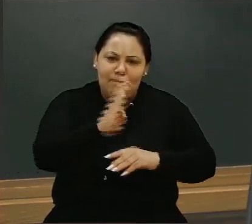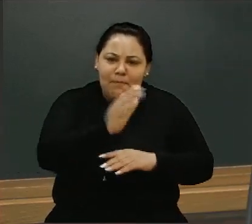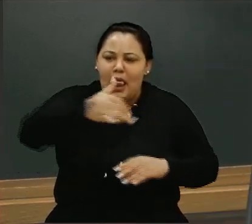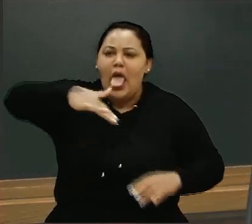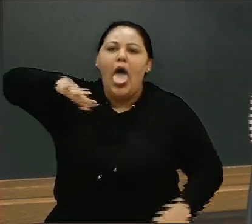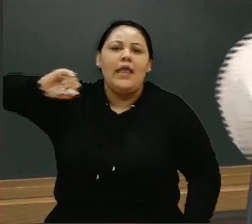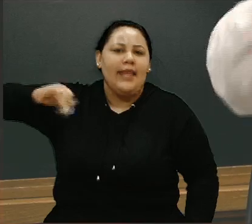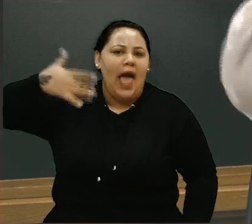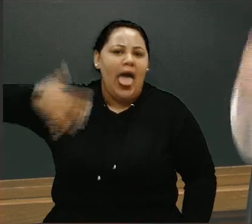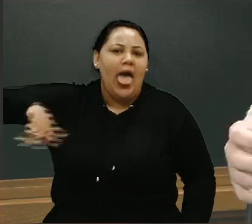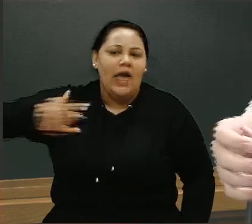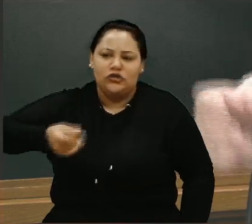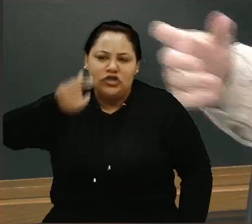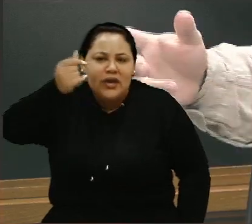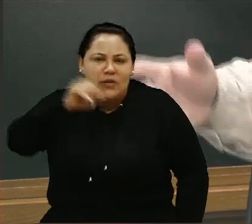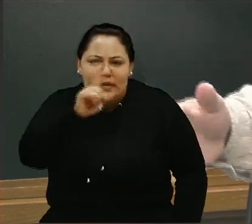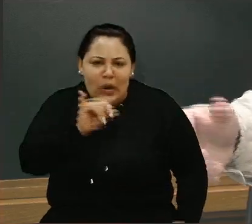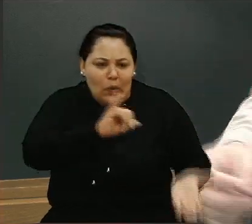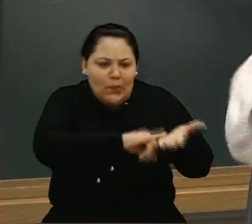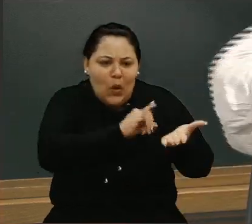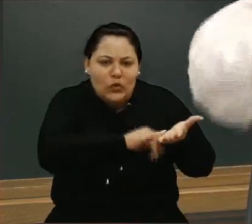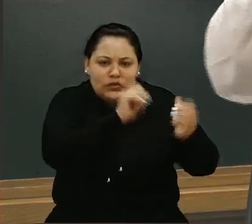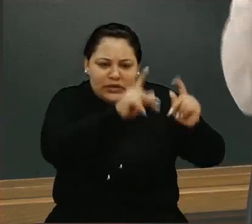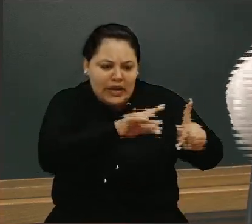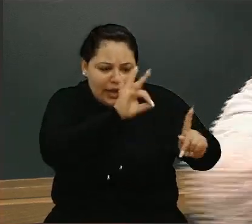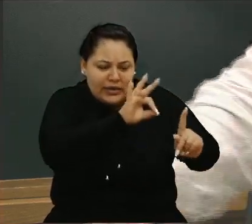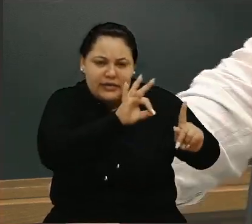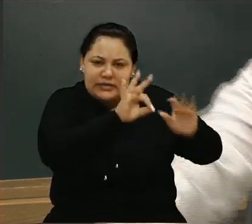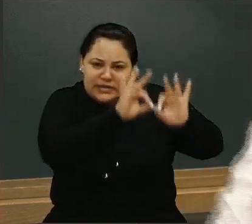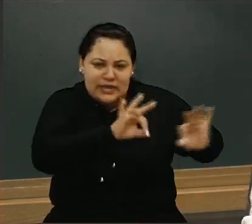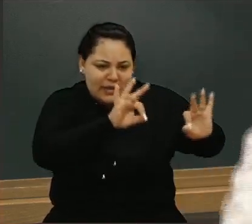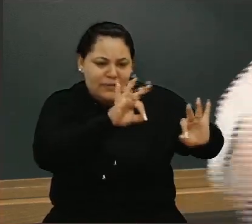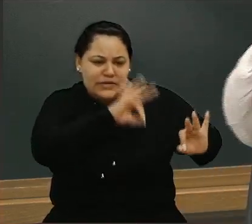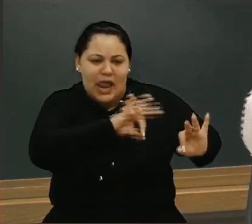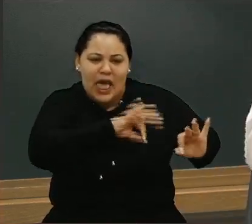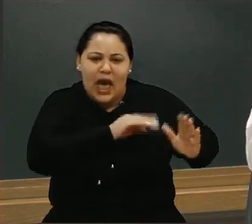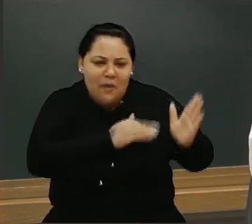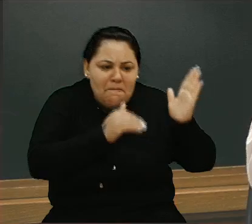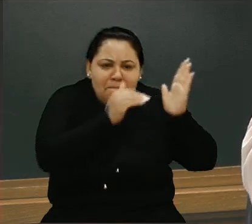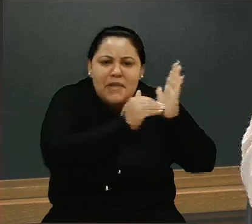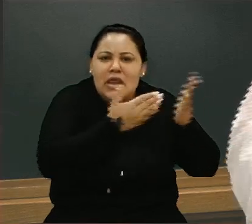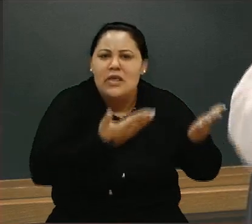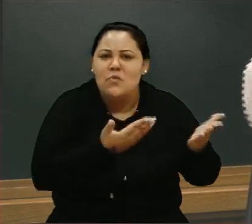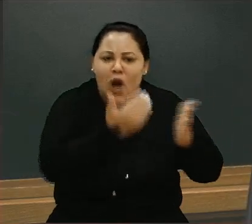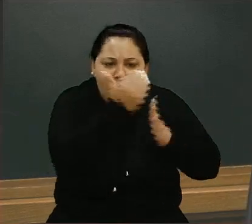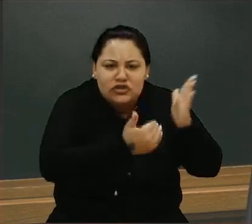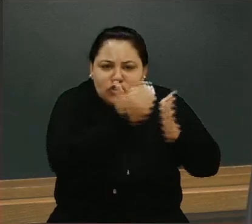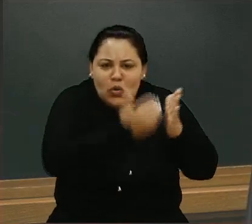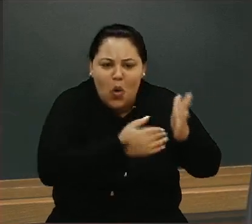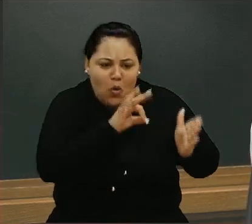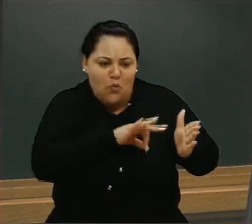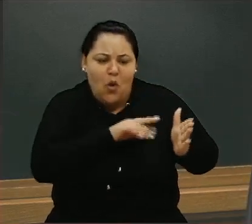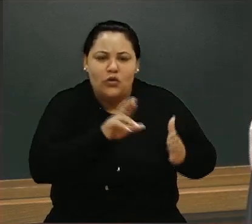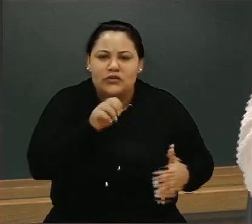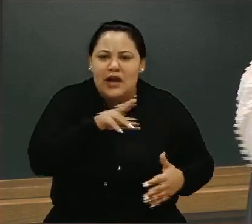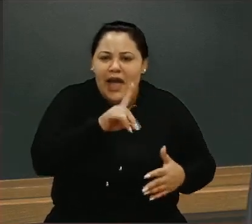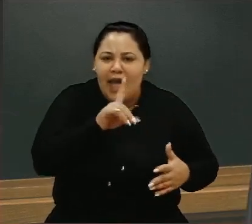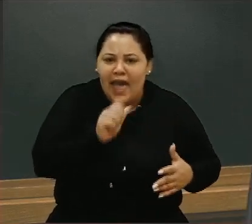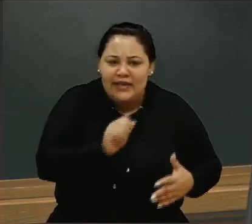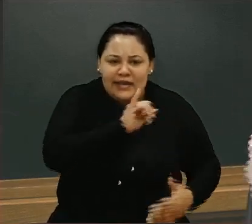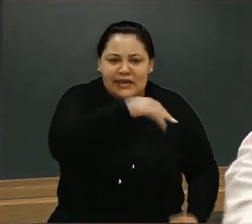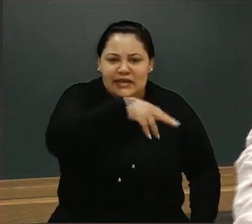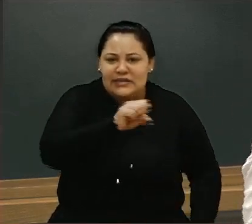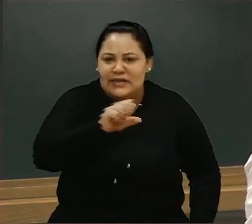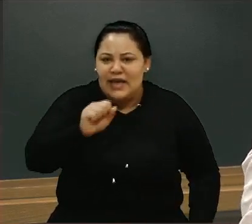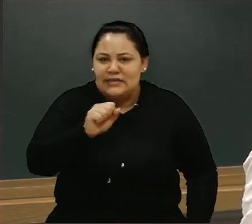tributar tamanhamente o trabalhador, que muitas vezes ganha 2, 3 salários mínimos e entre desconto de imposto de renda e desconto de INSS vai ter um